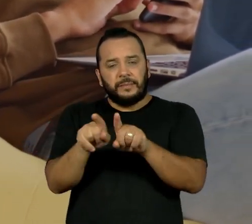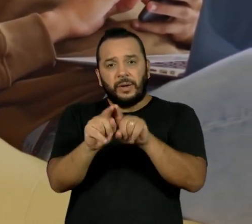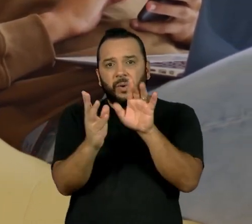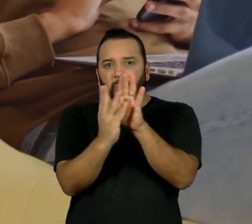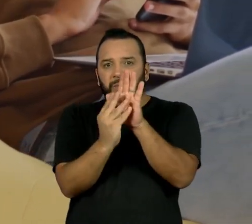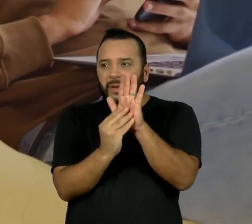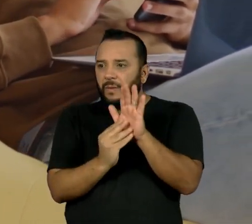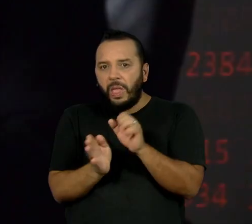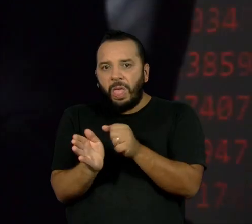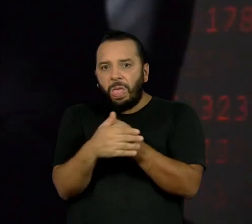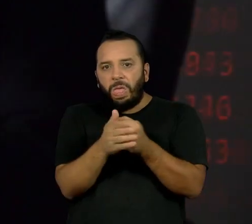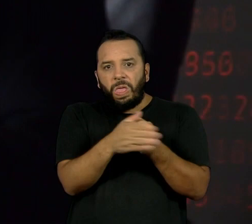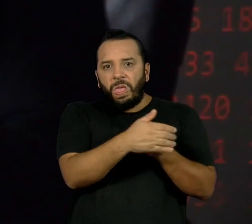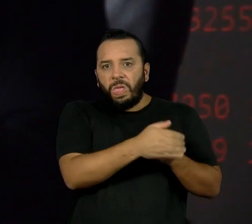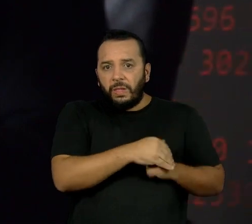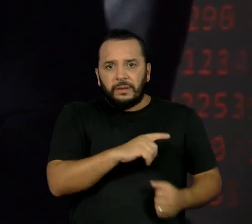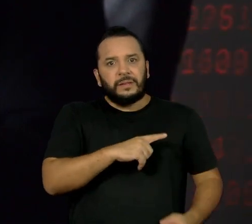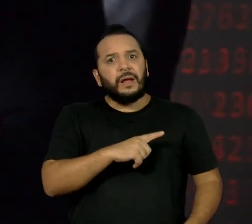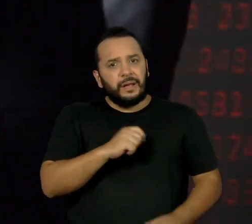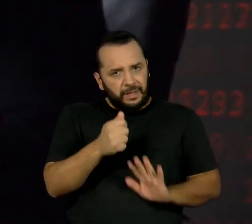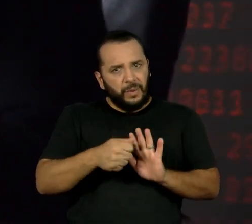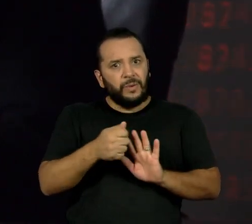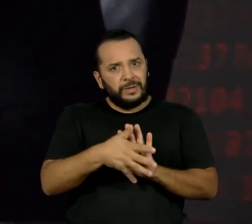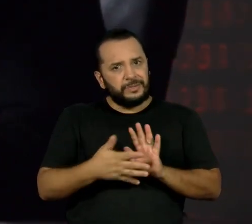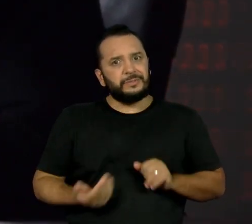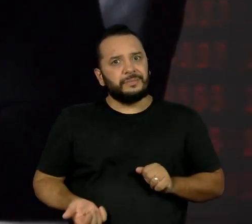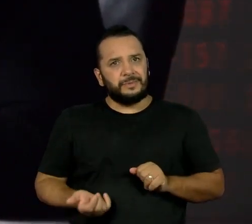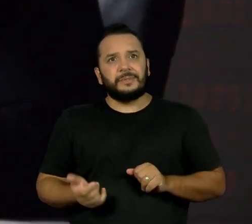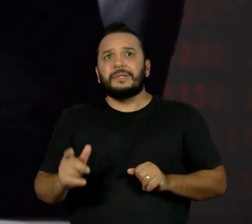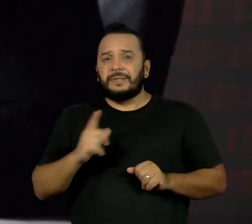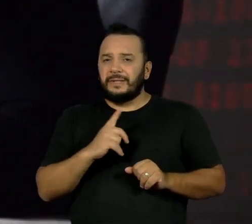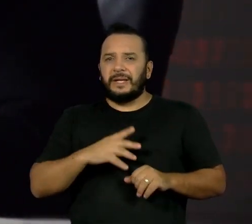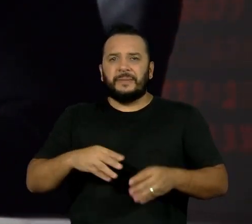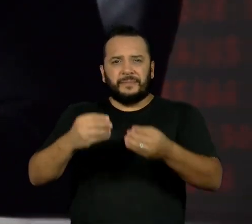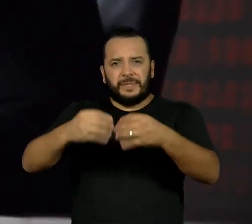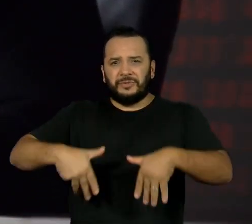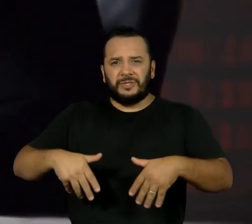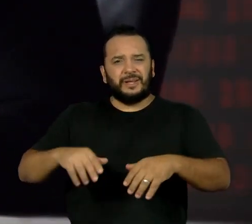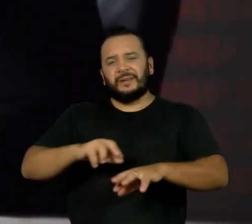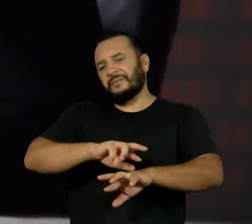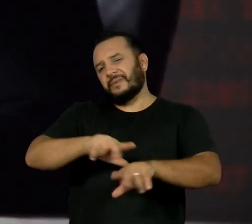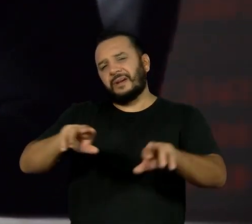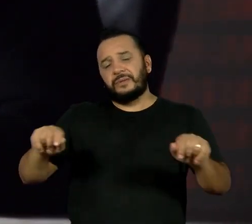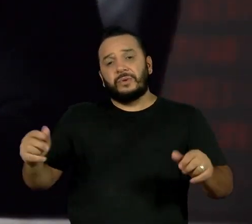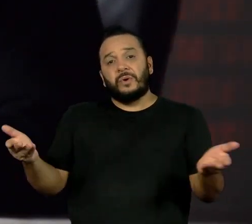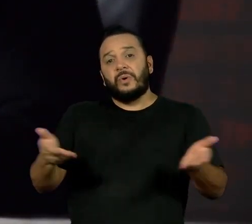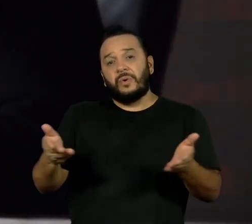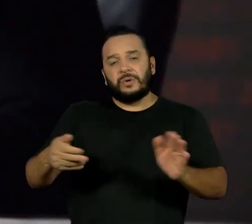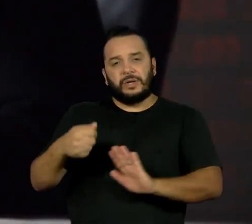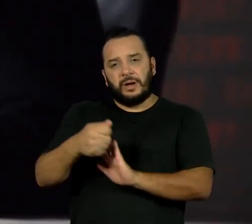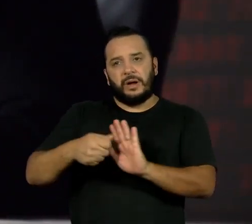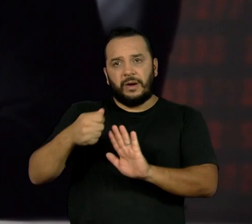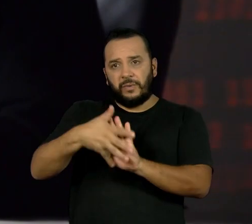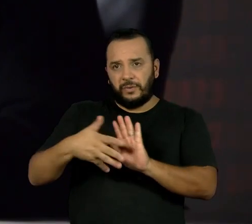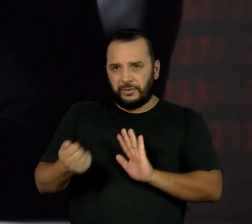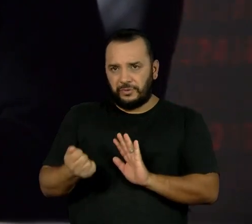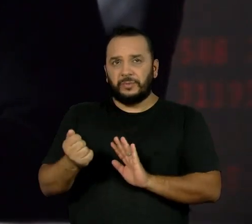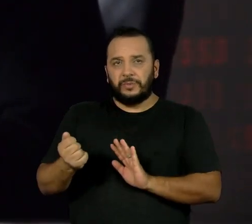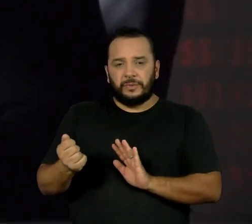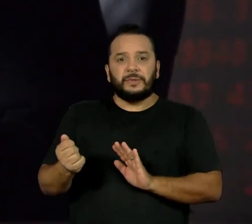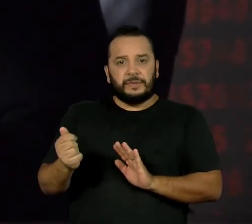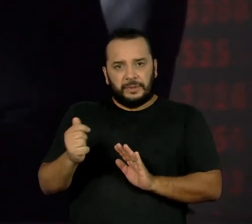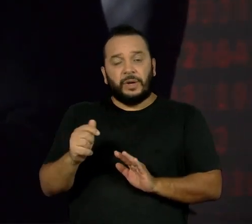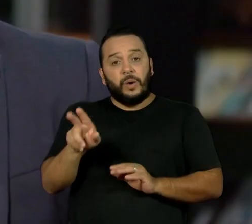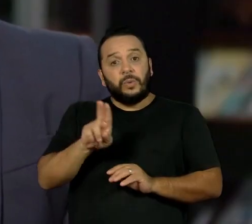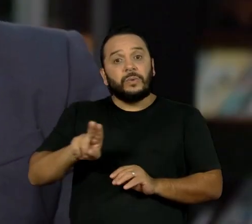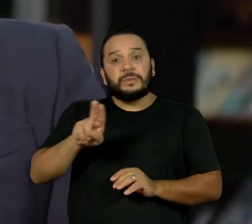mais facilidade. Há vários tipos de danos possíveis. Hoje, sistemas algorítmicos são utilizados para seleção de